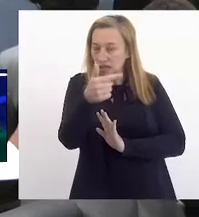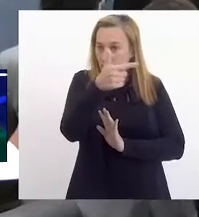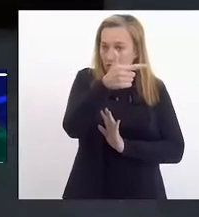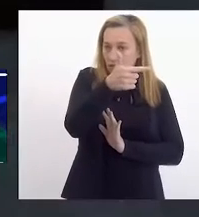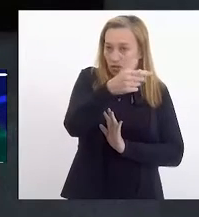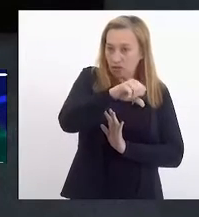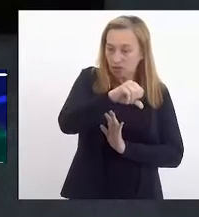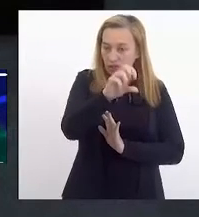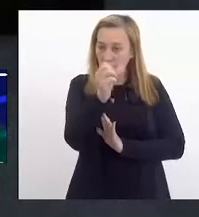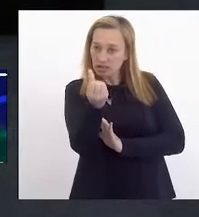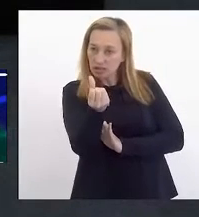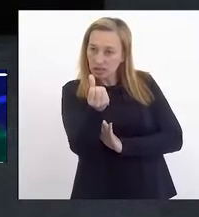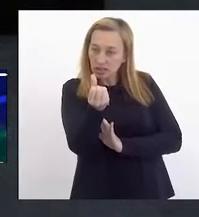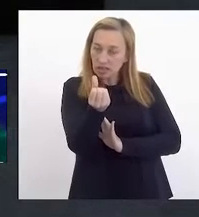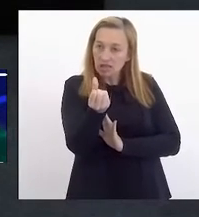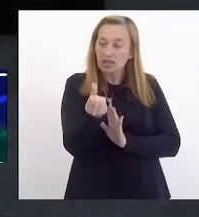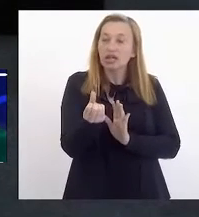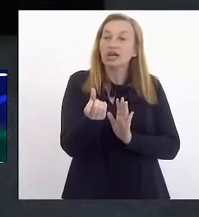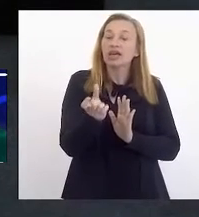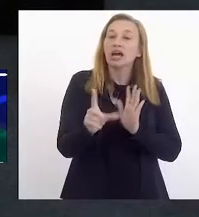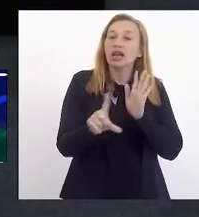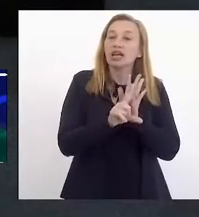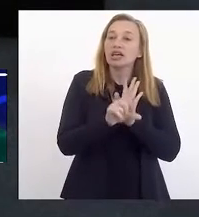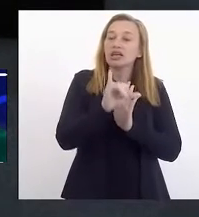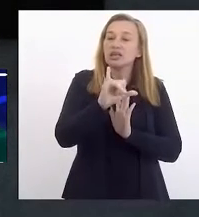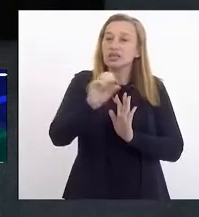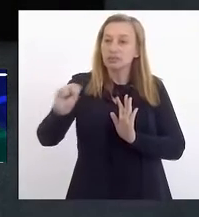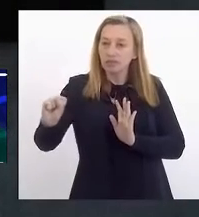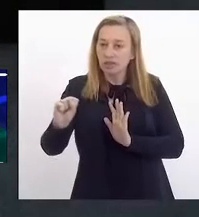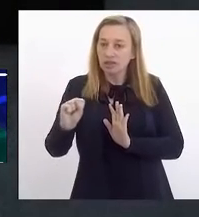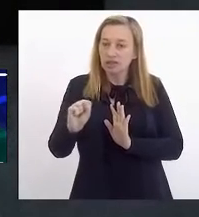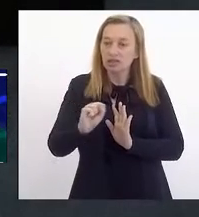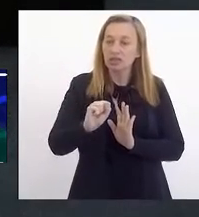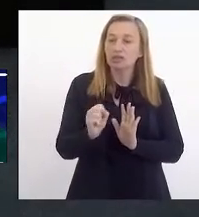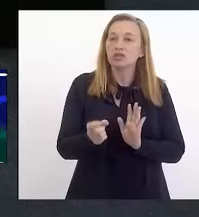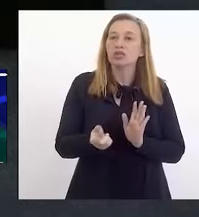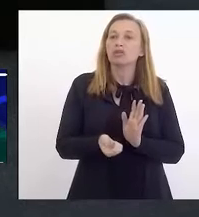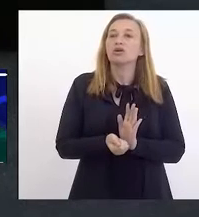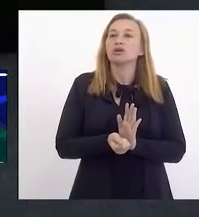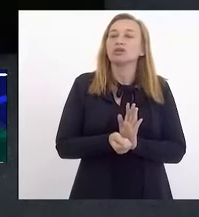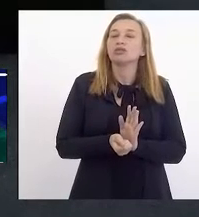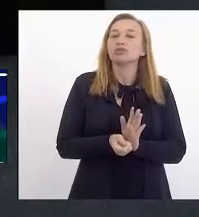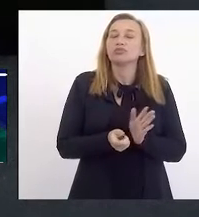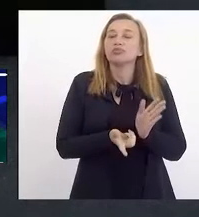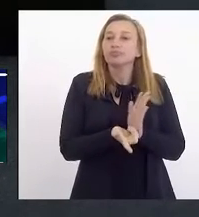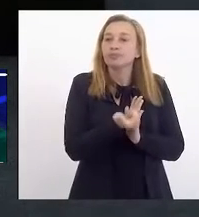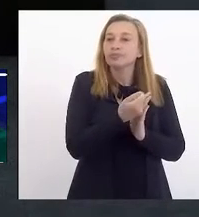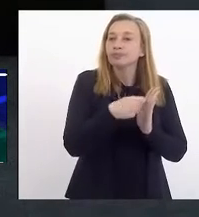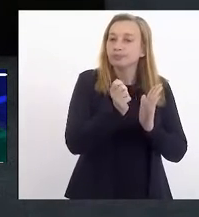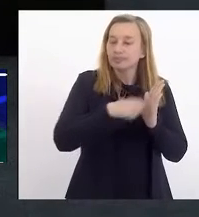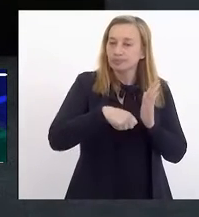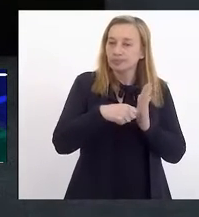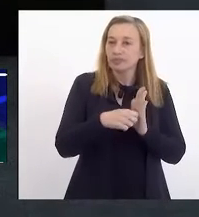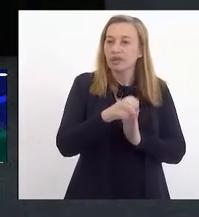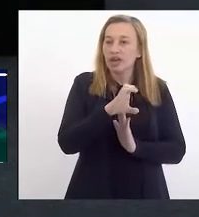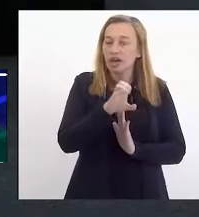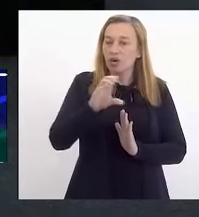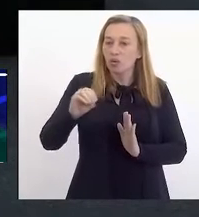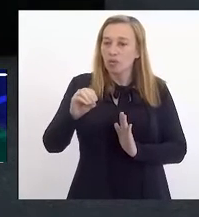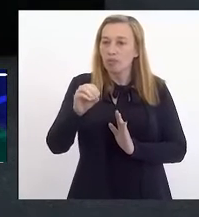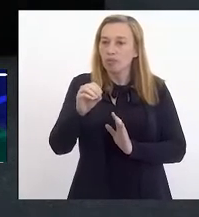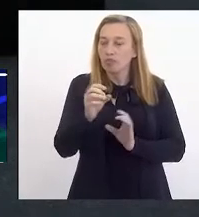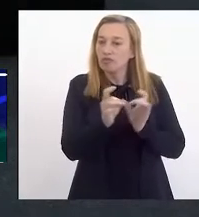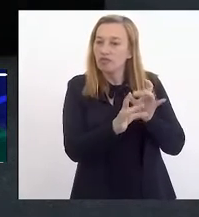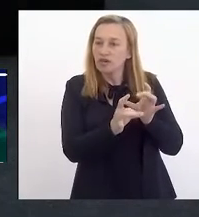2657-96, que é a lei do ICMS, para instituir o regime especial de tributação para o e-comércio